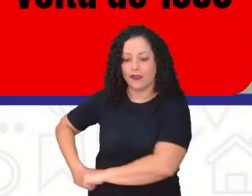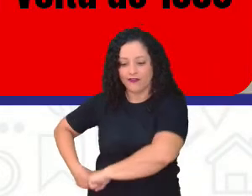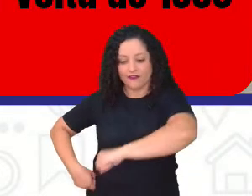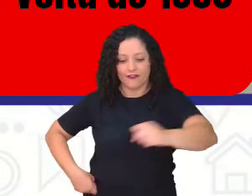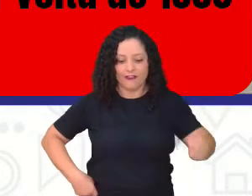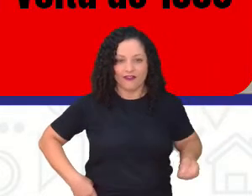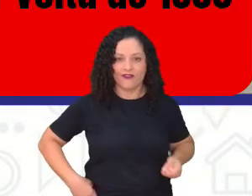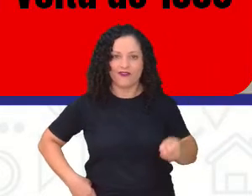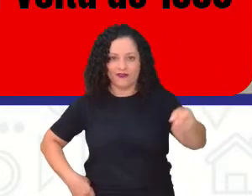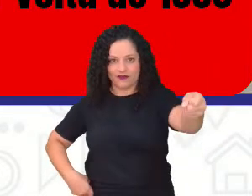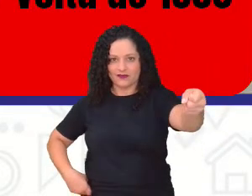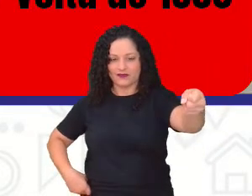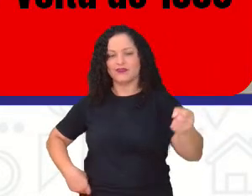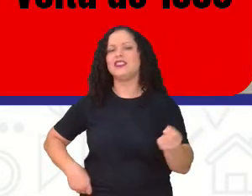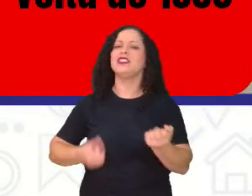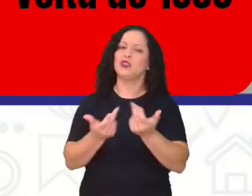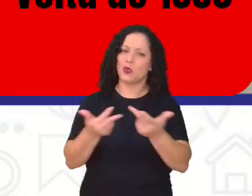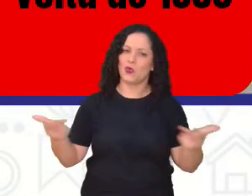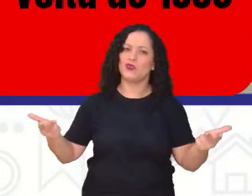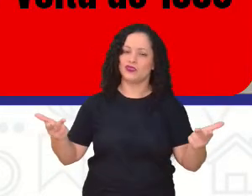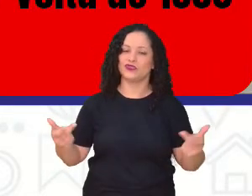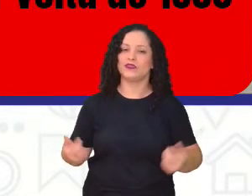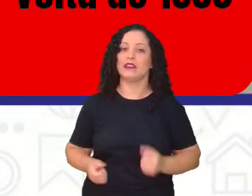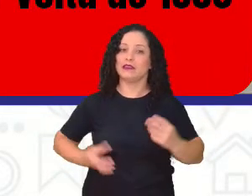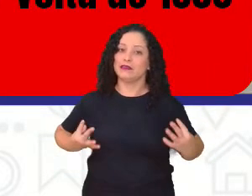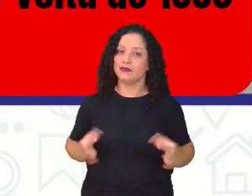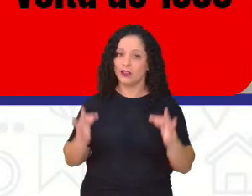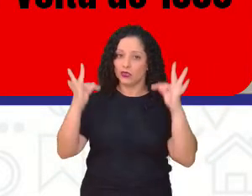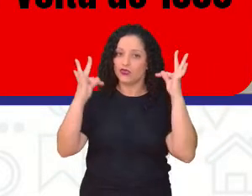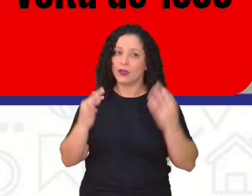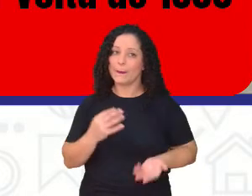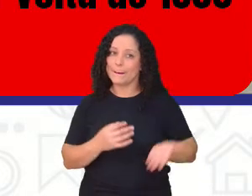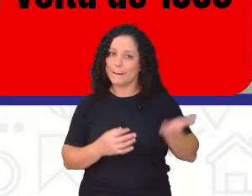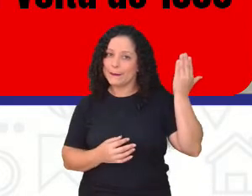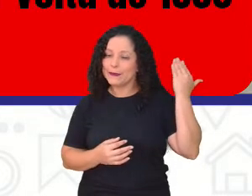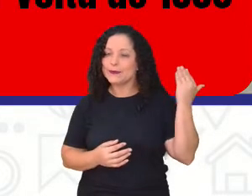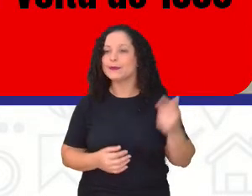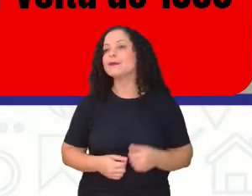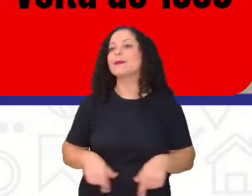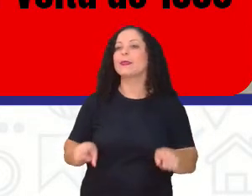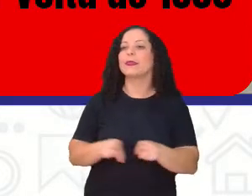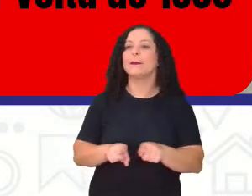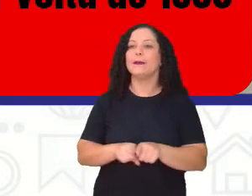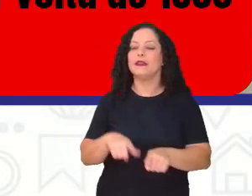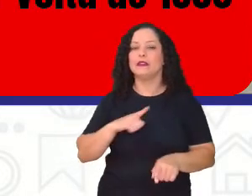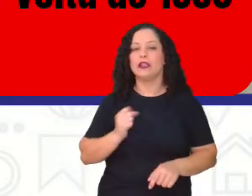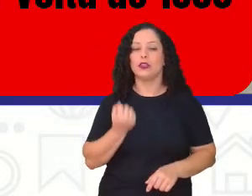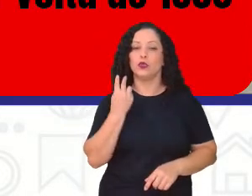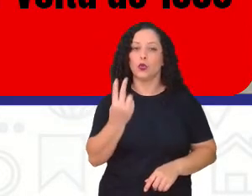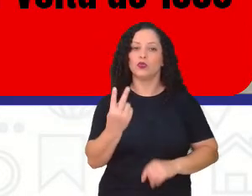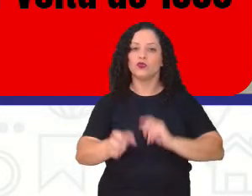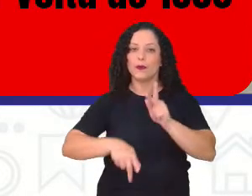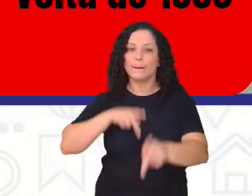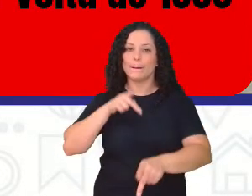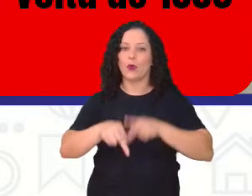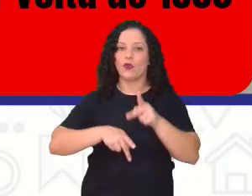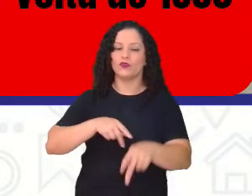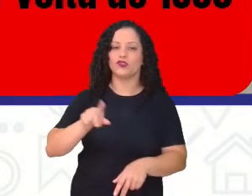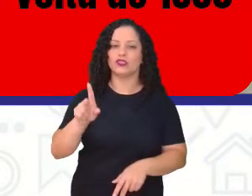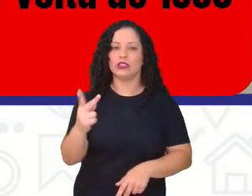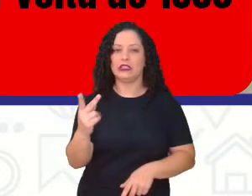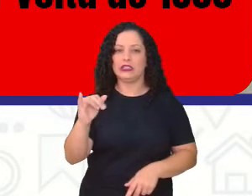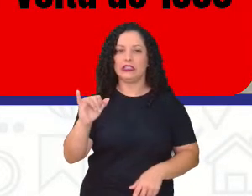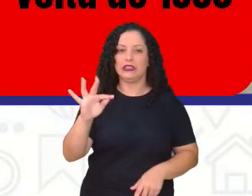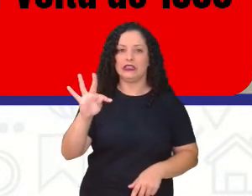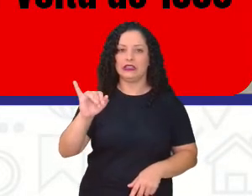e nesse sentido, a gente tem aqui, ó, dois povos, ó, os hititas e os cassitas, que usavam, né, o cavalo